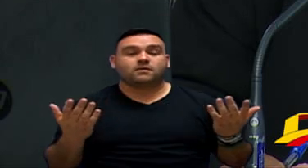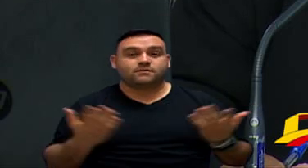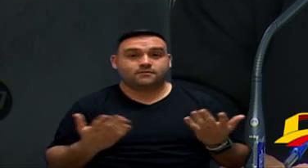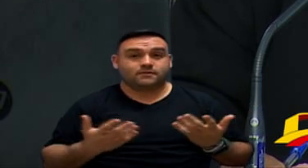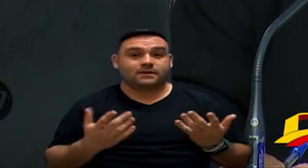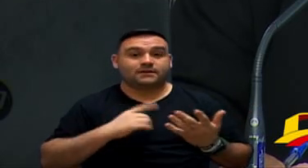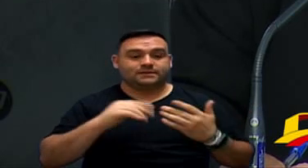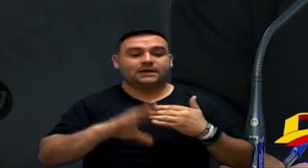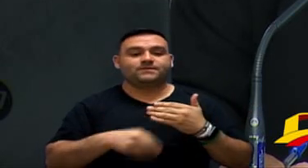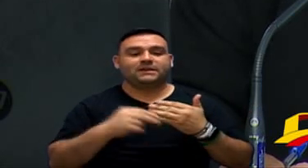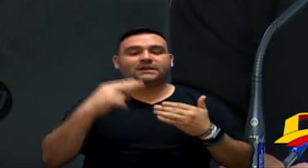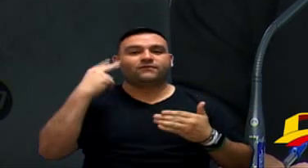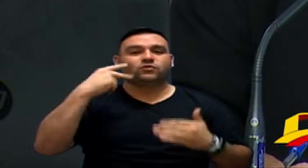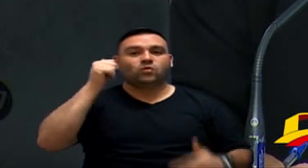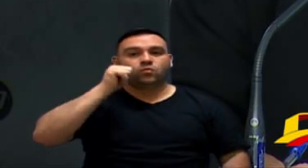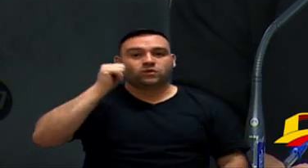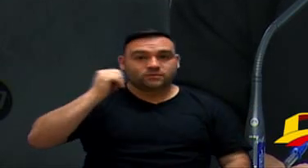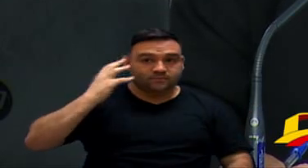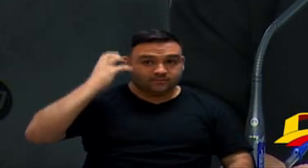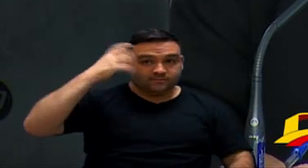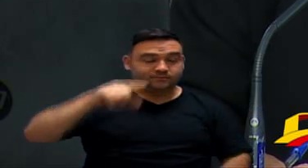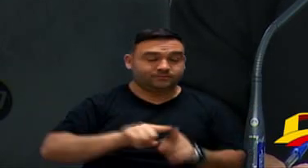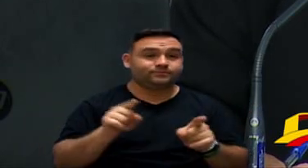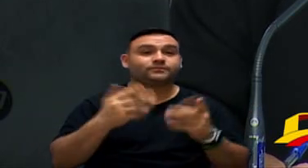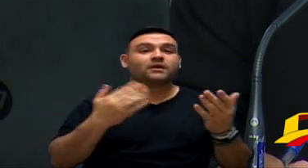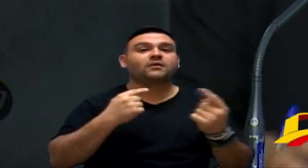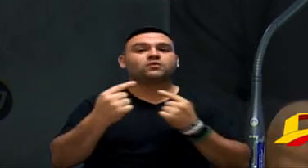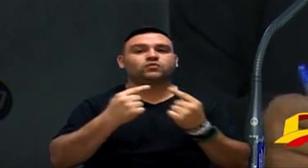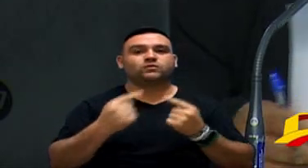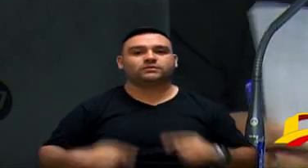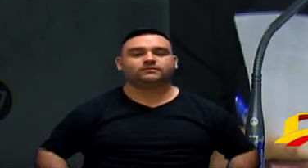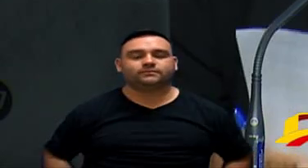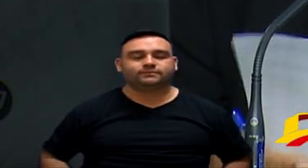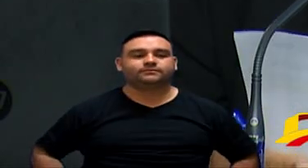tem uma emenda da vereadora Fernanda também